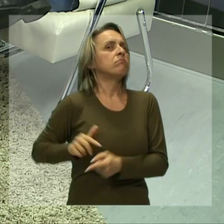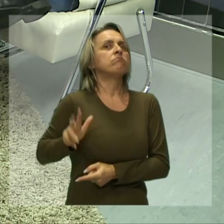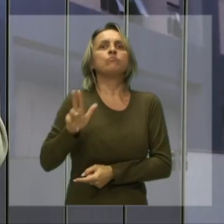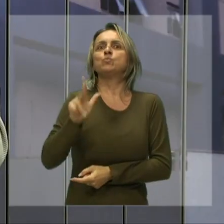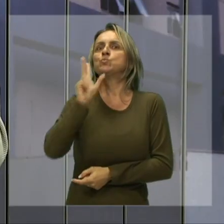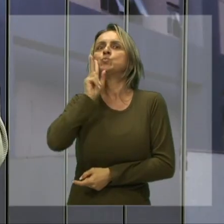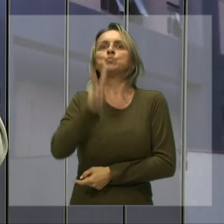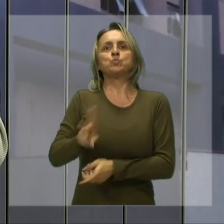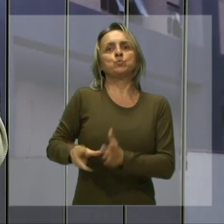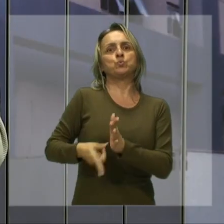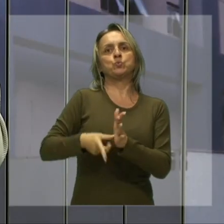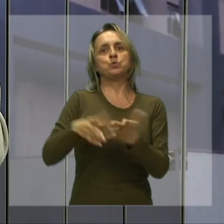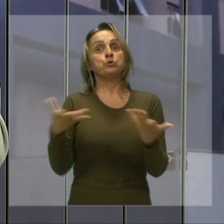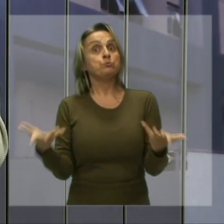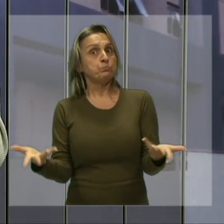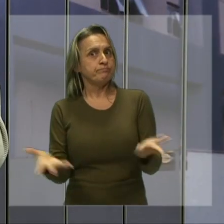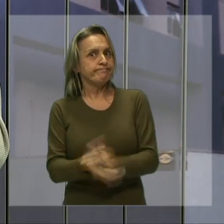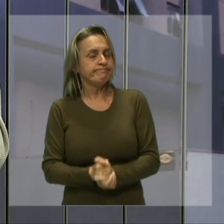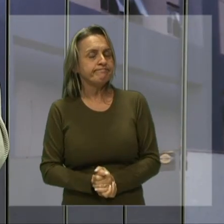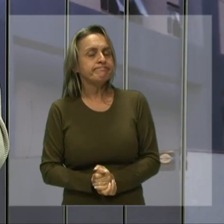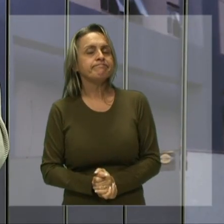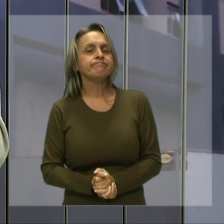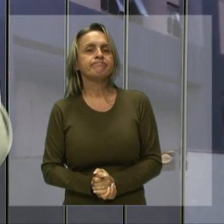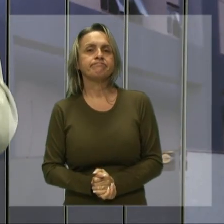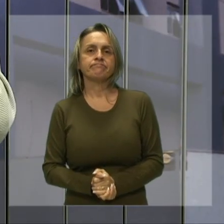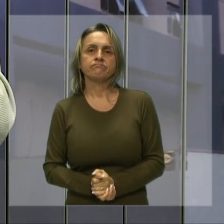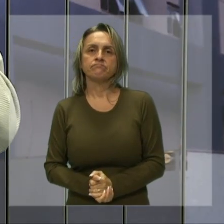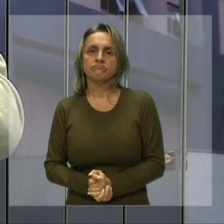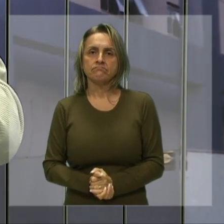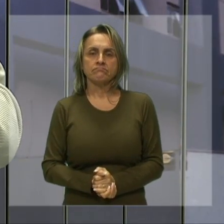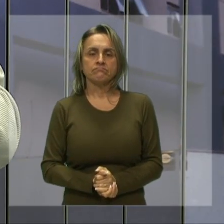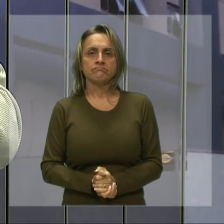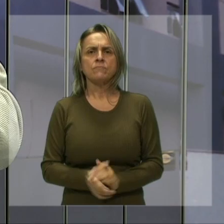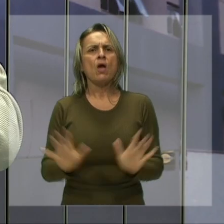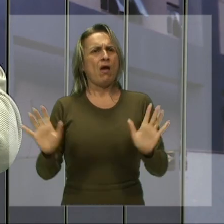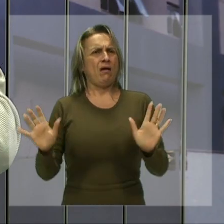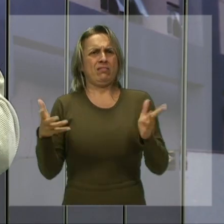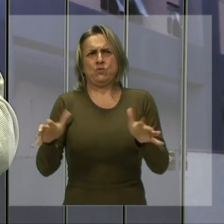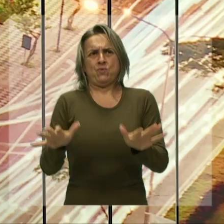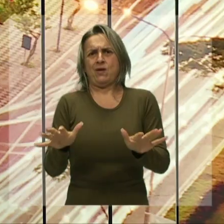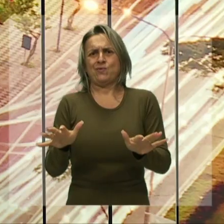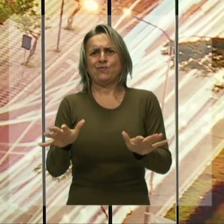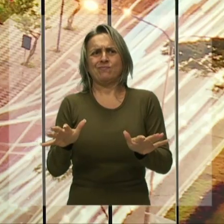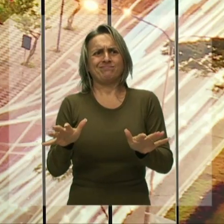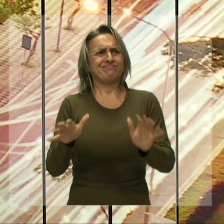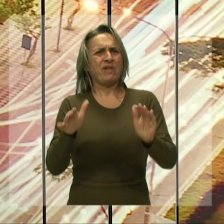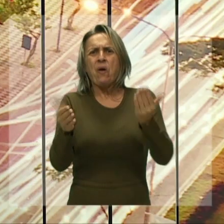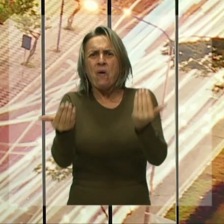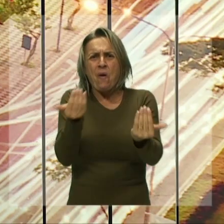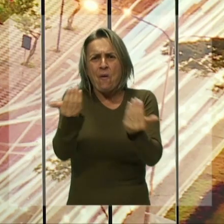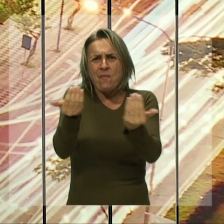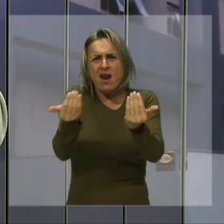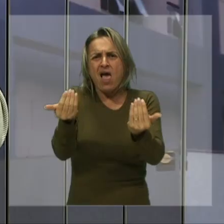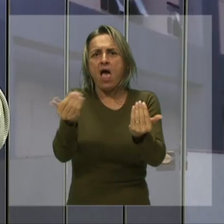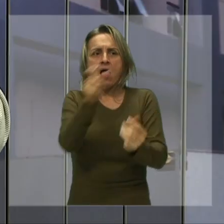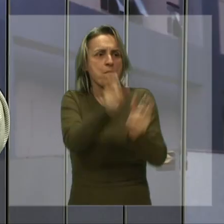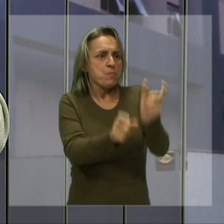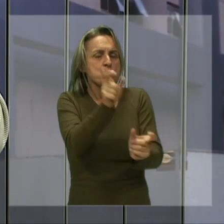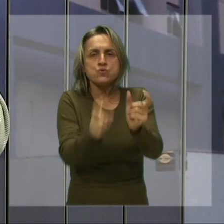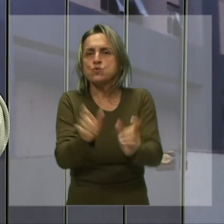noção, Maurício, do que foi isso, não desmerecendo de forma alguma ninguém, mas se você